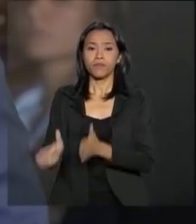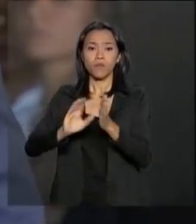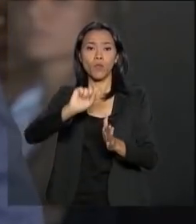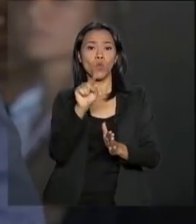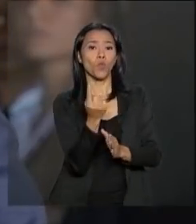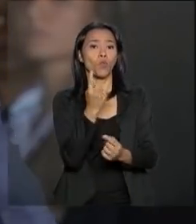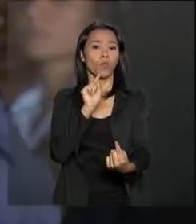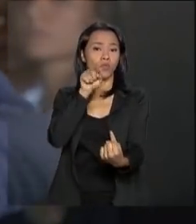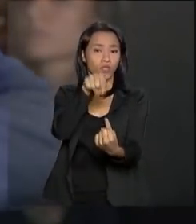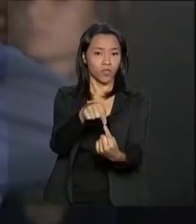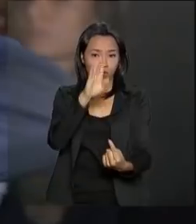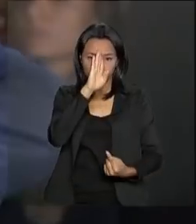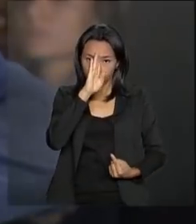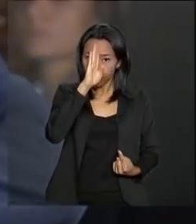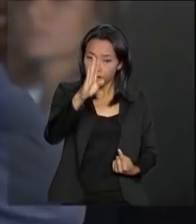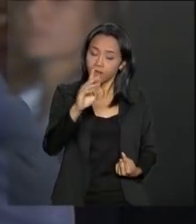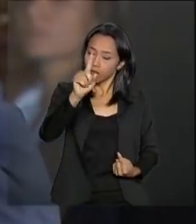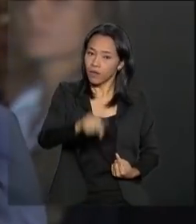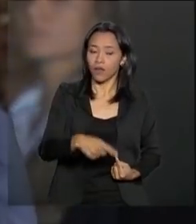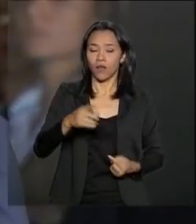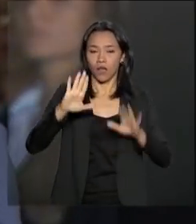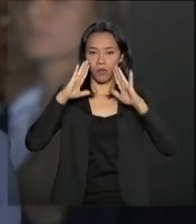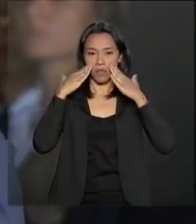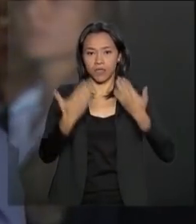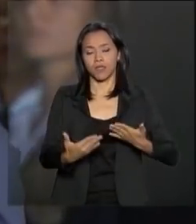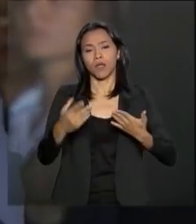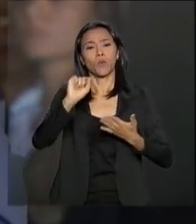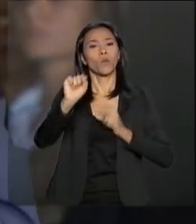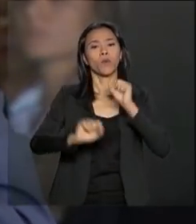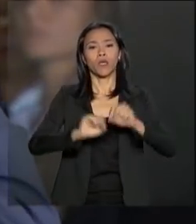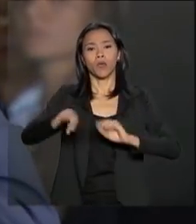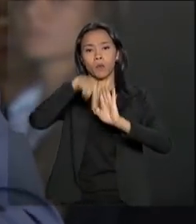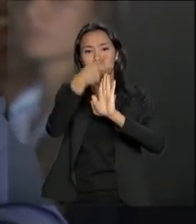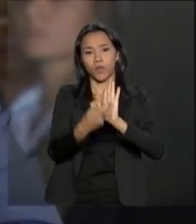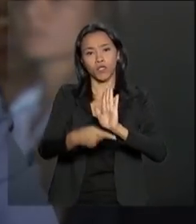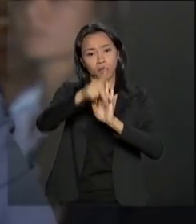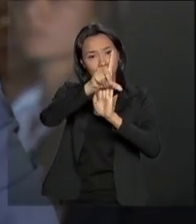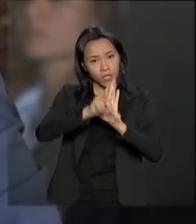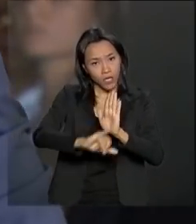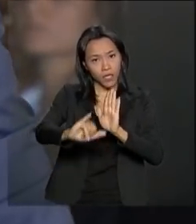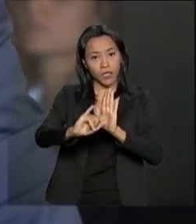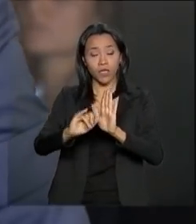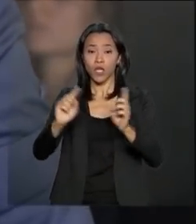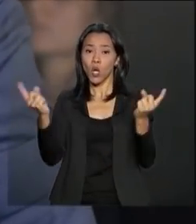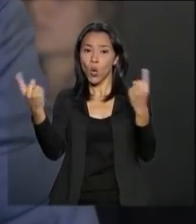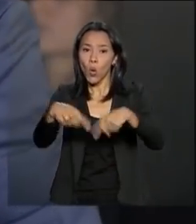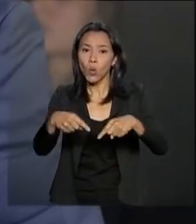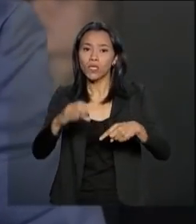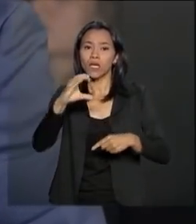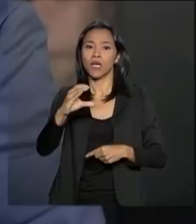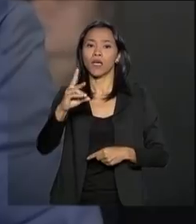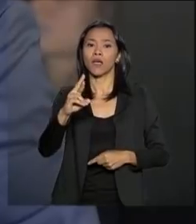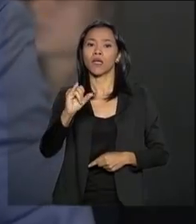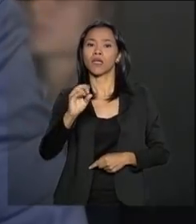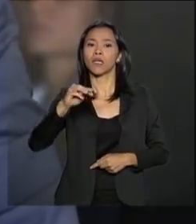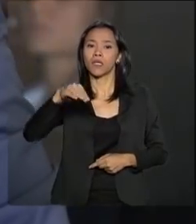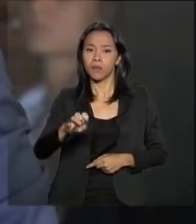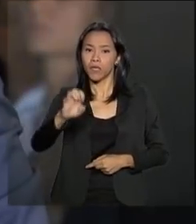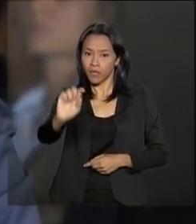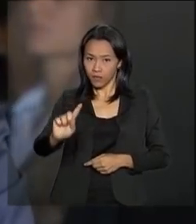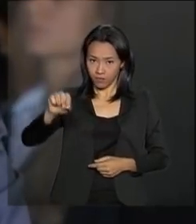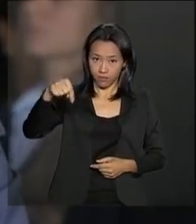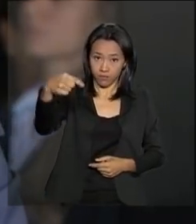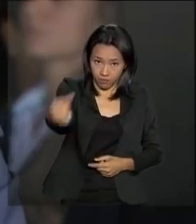prioritários será apresentar um projeto de lei anticrime já no início da próxima